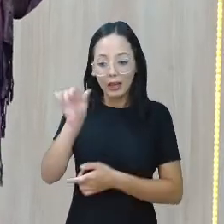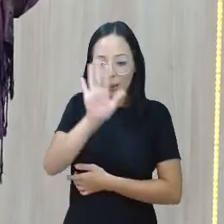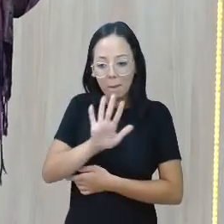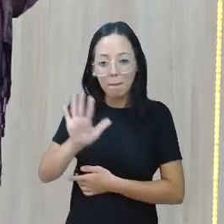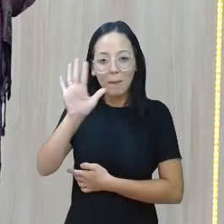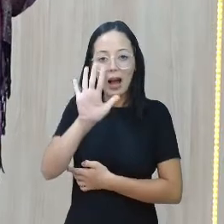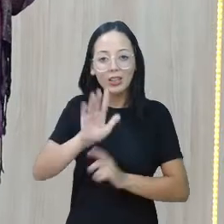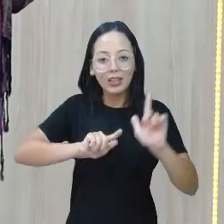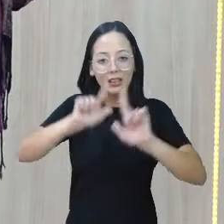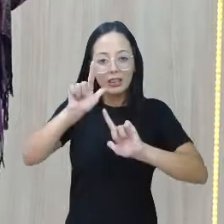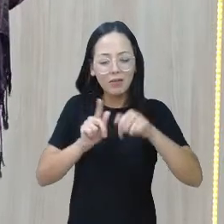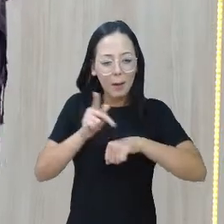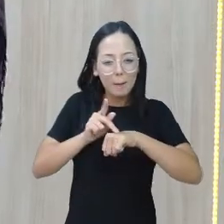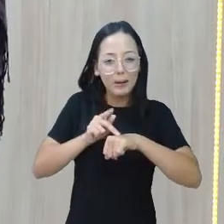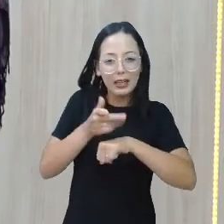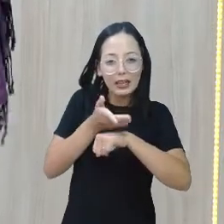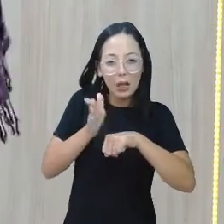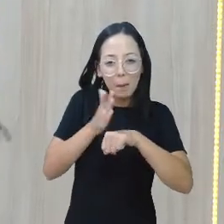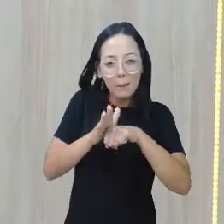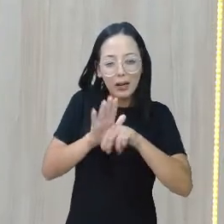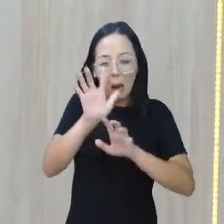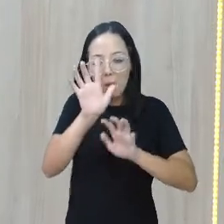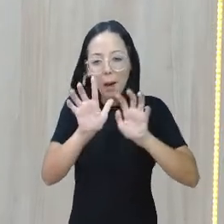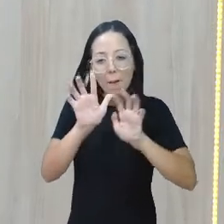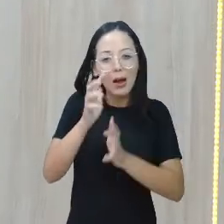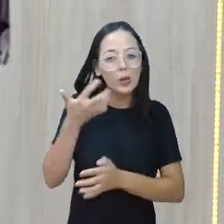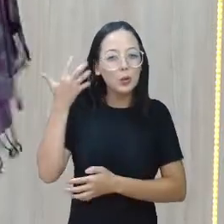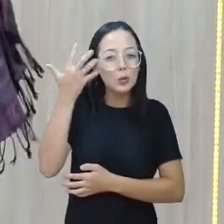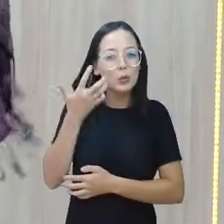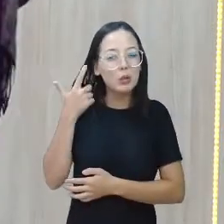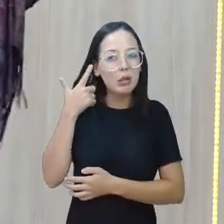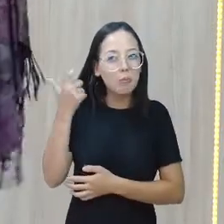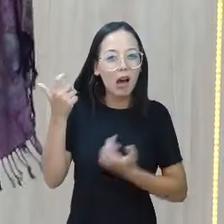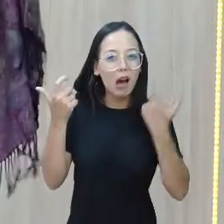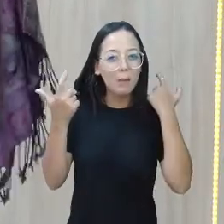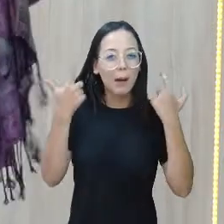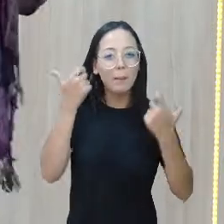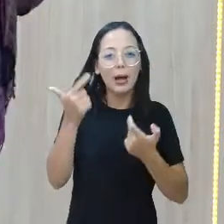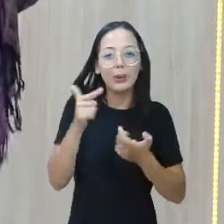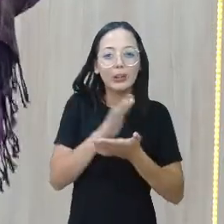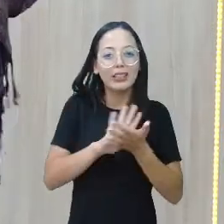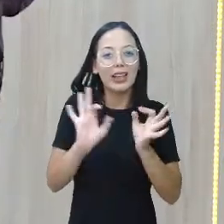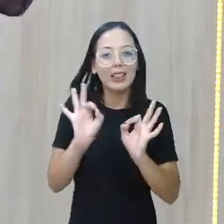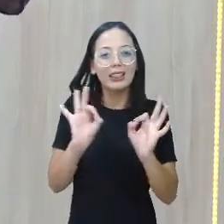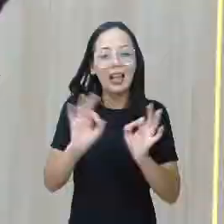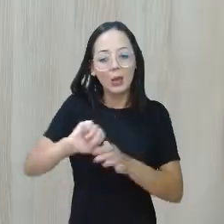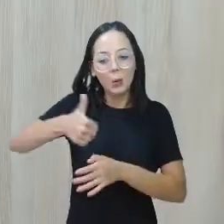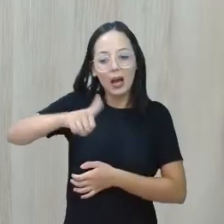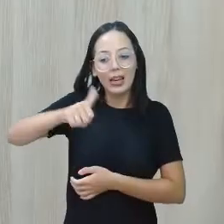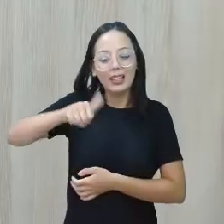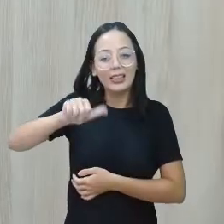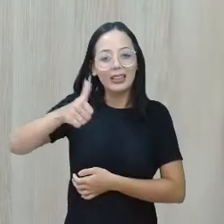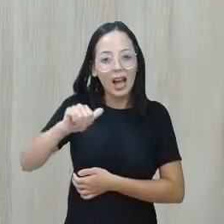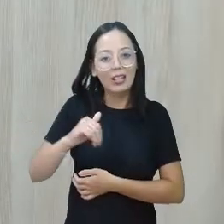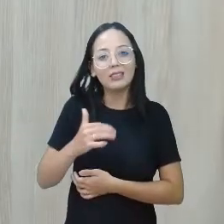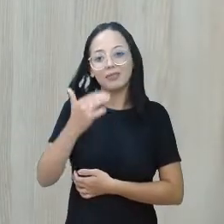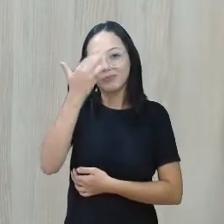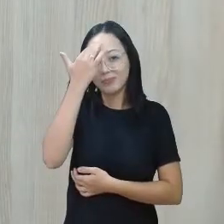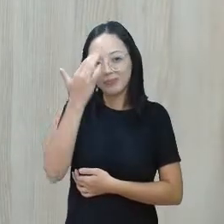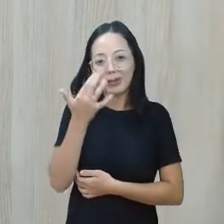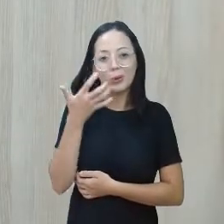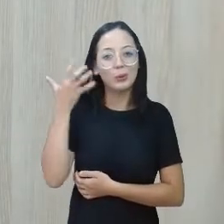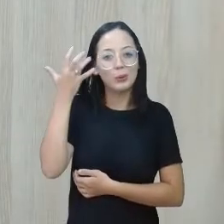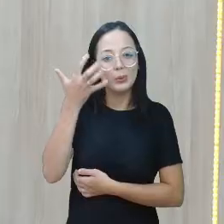preta e branca, Isso. né? O som não era surround, não tinha nada disso. A qualidade A qualidade da do